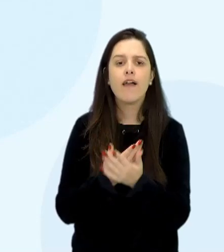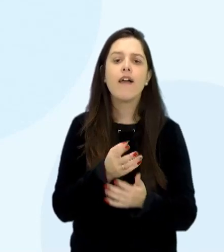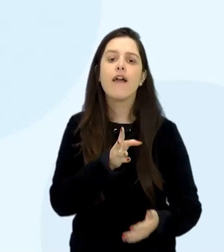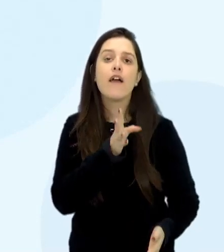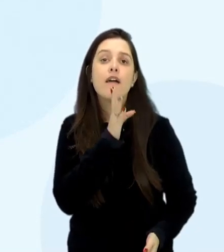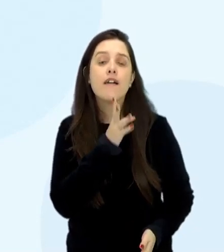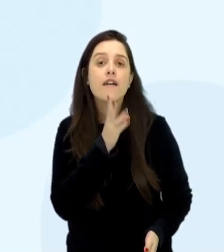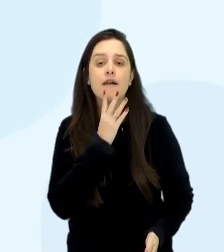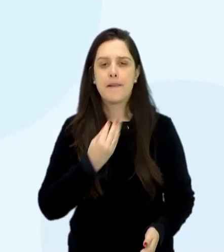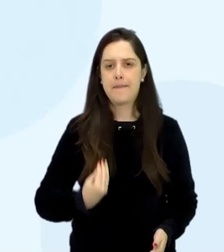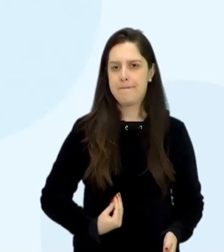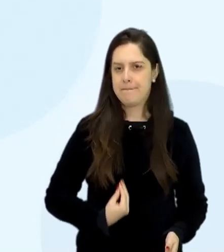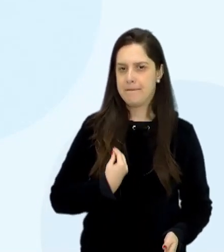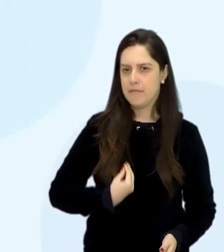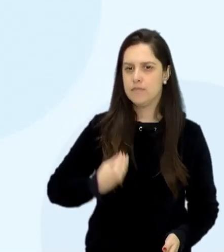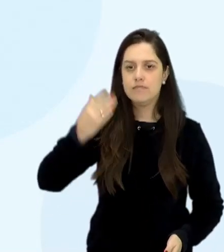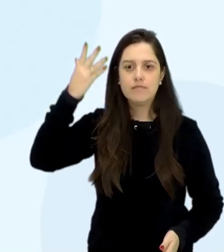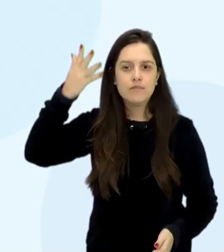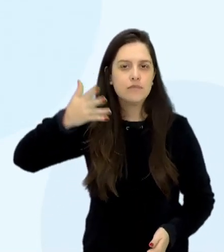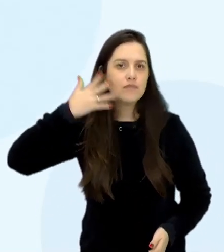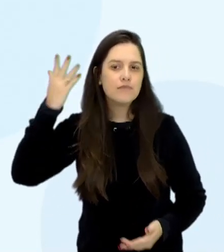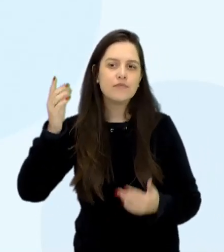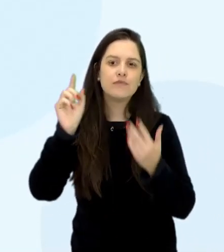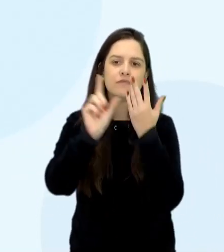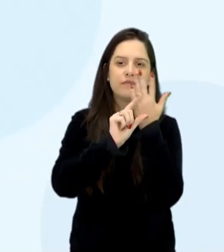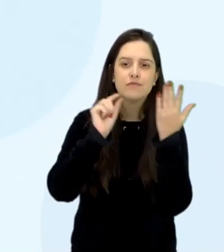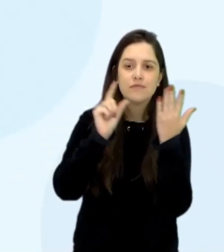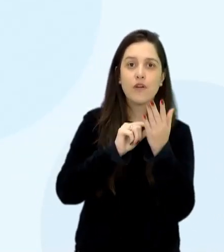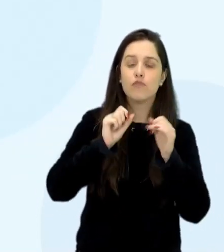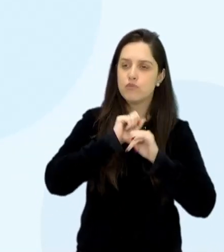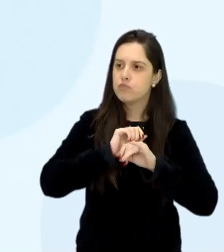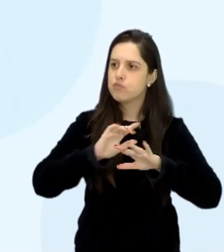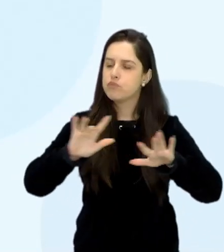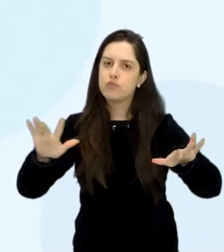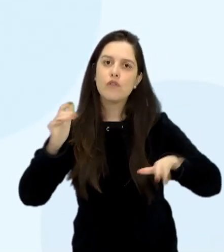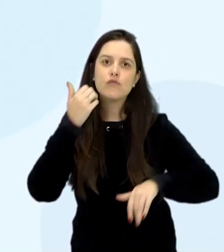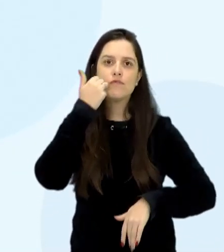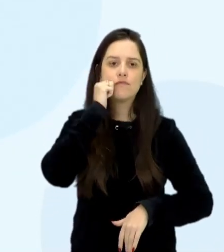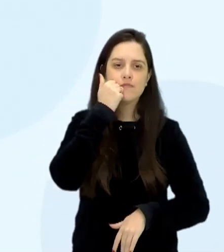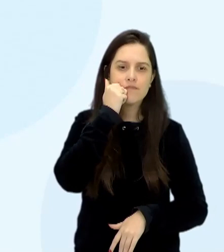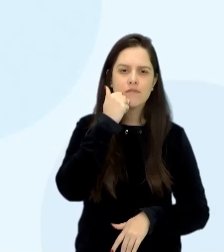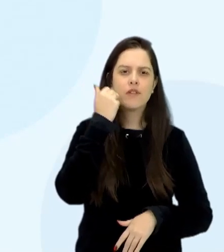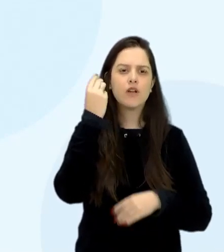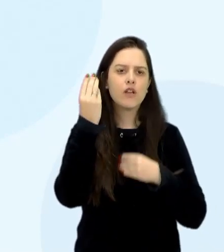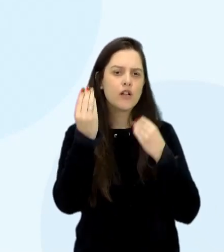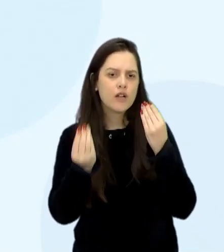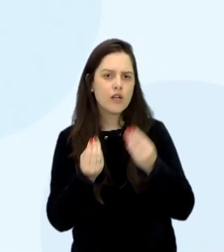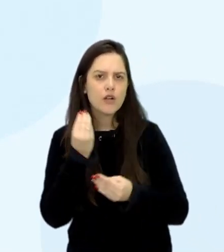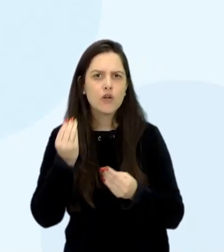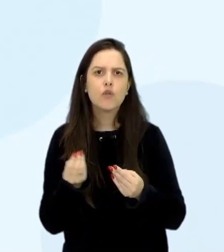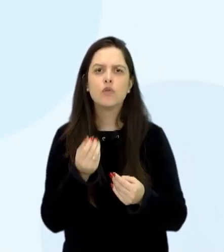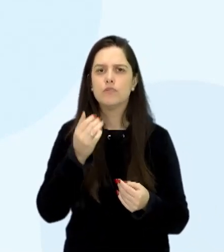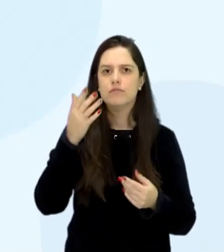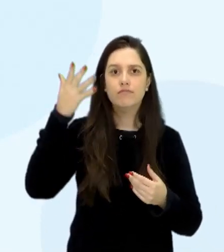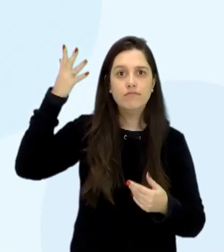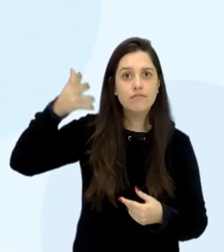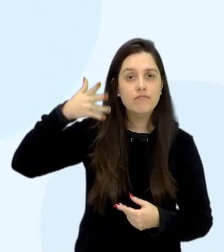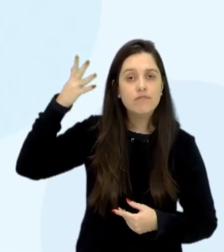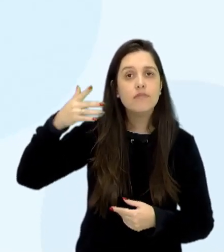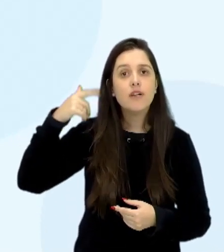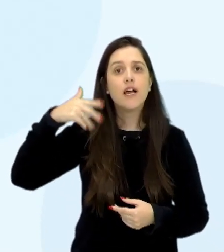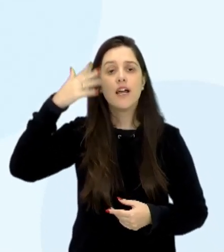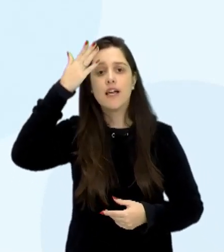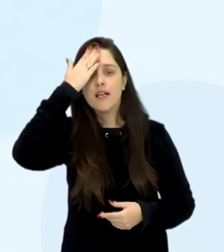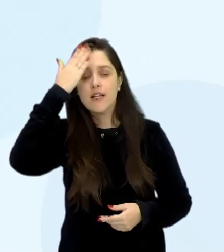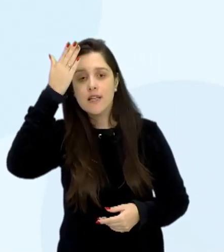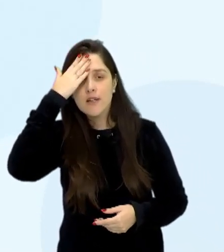reconhecer a presença dos discursos no artigo de divulgação científica. Quando eu falo a presença dos discursos, é saber se o texto